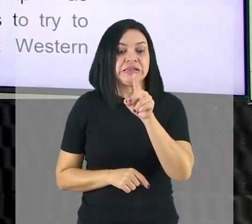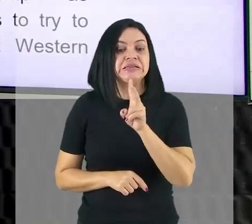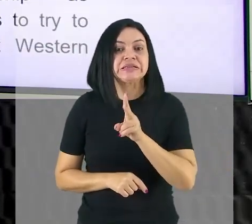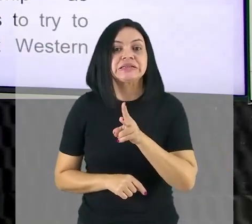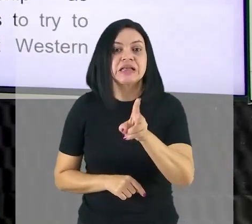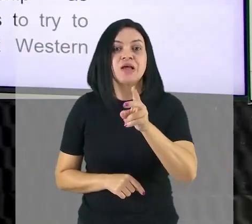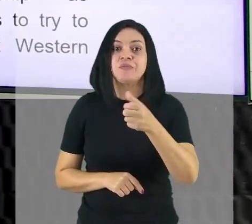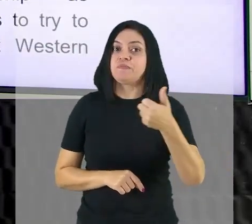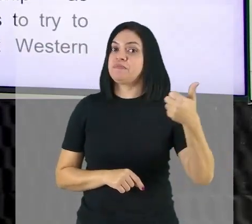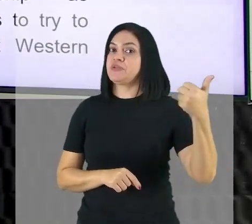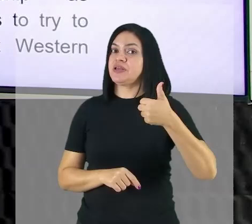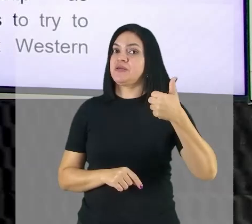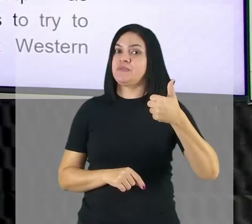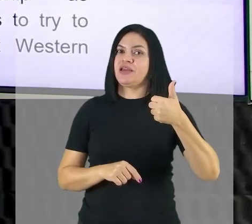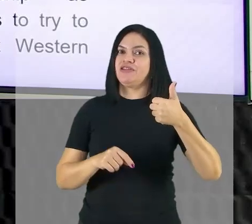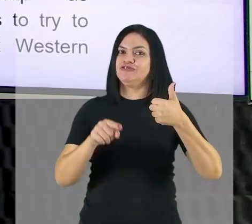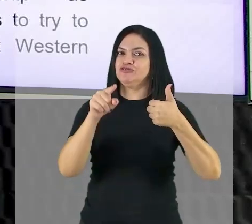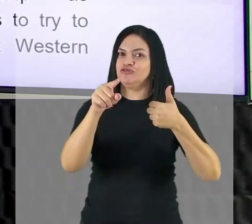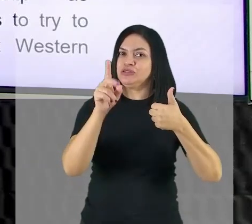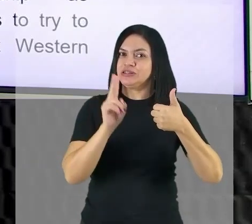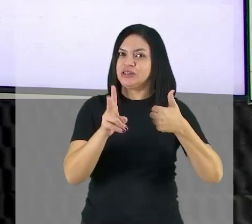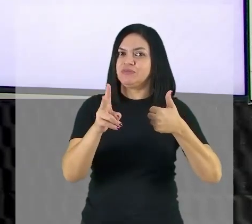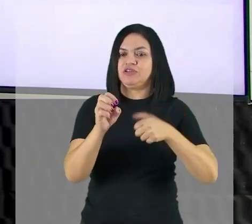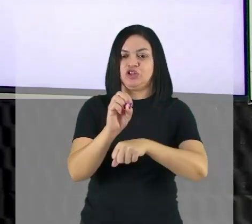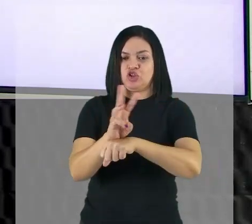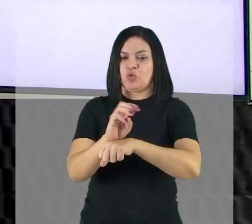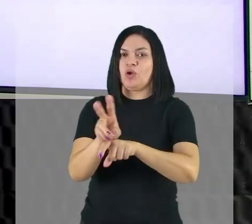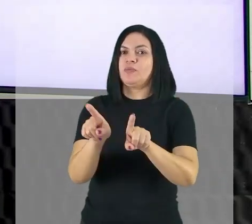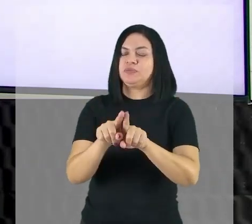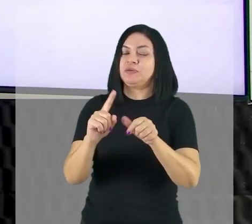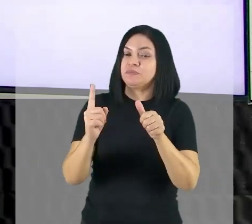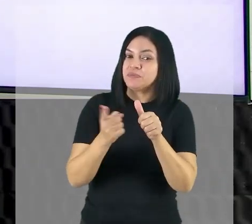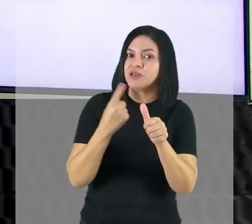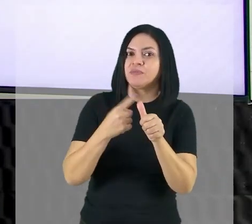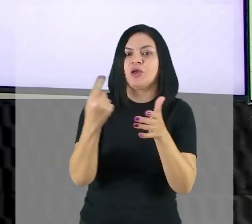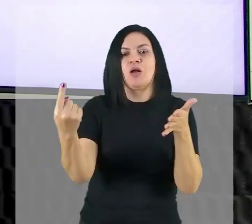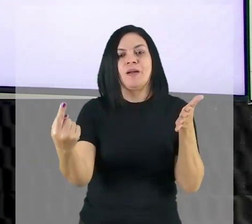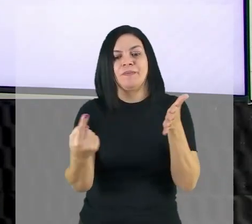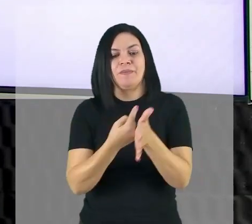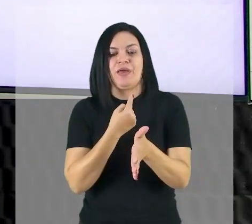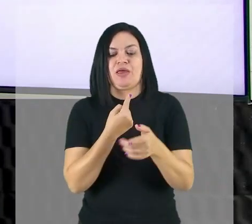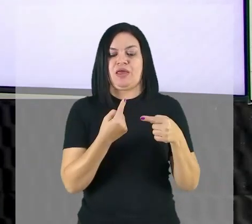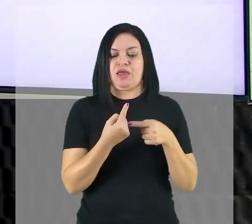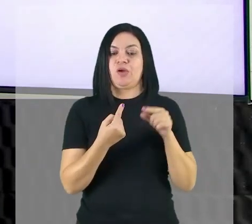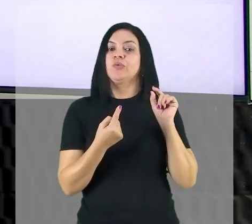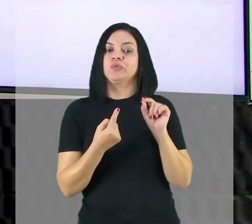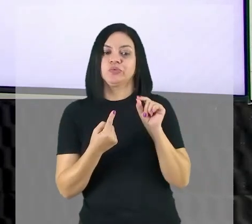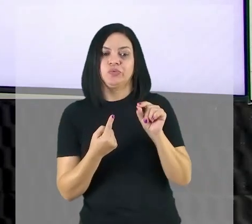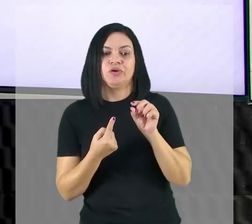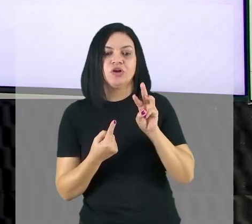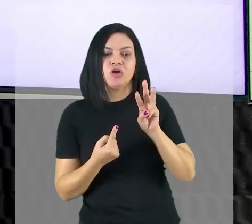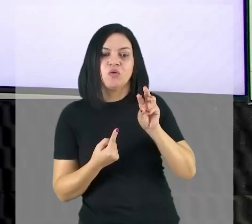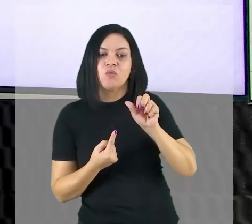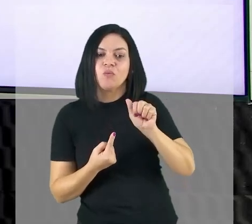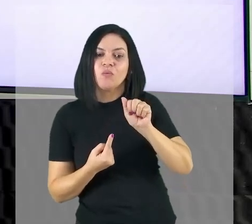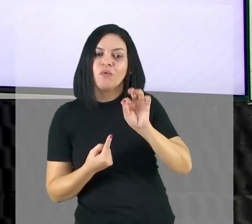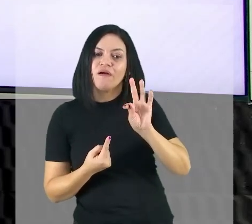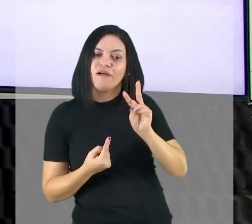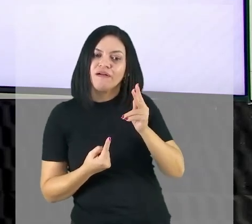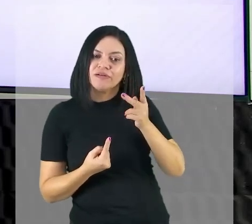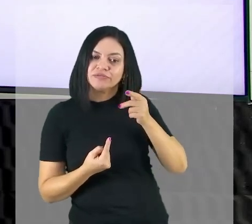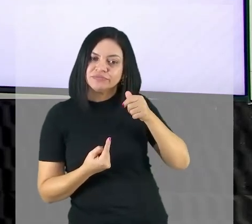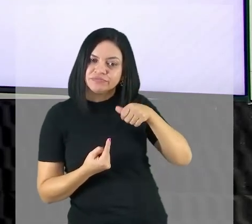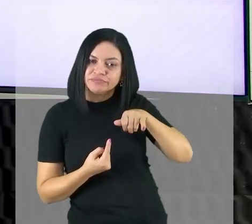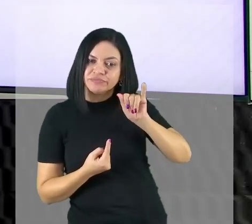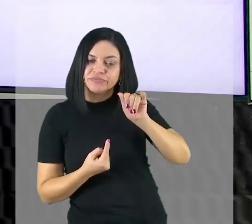analisa primeiro o enunciado, mesmo no caso da UEMA, tá? Eu já passei, ó. Wangari Maathai, a fonte, Wangari